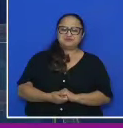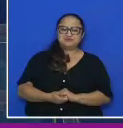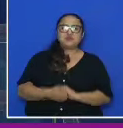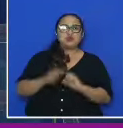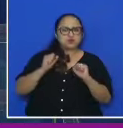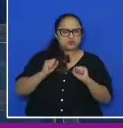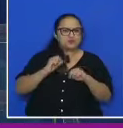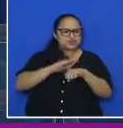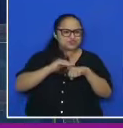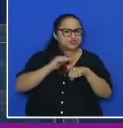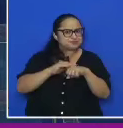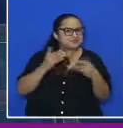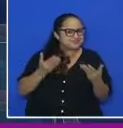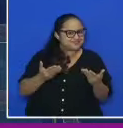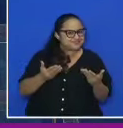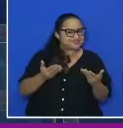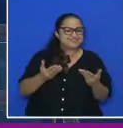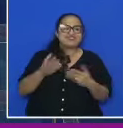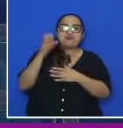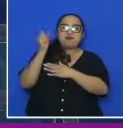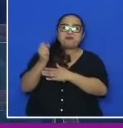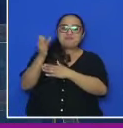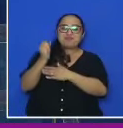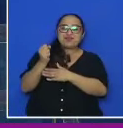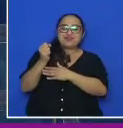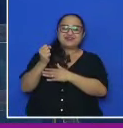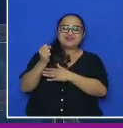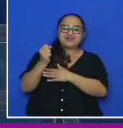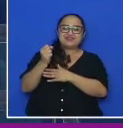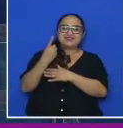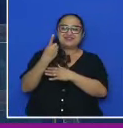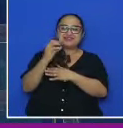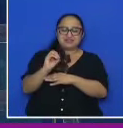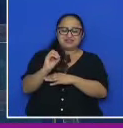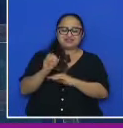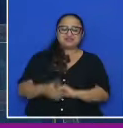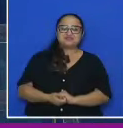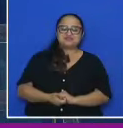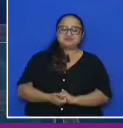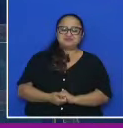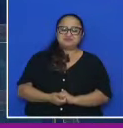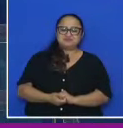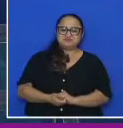Pode chamar que a sorte vem. Bola branca, número 10. Branca, 10.